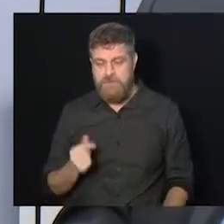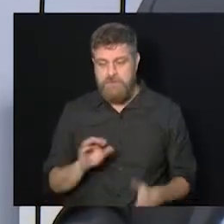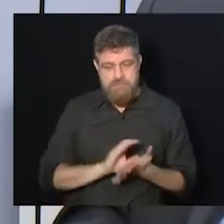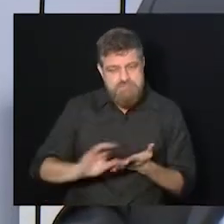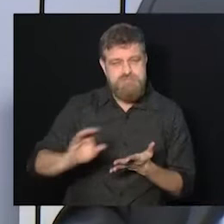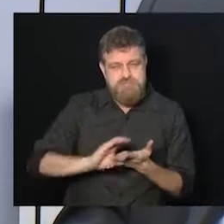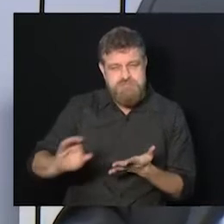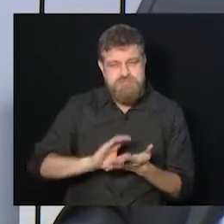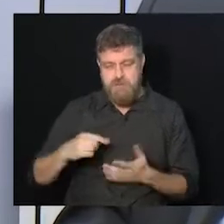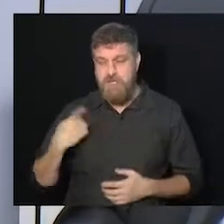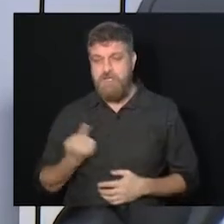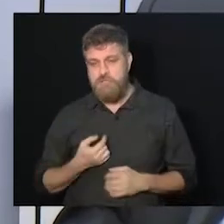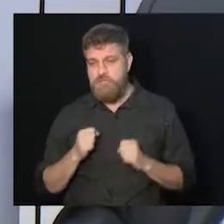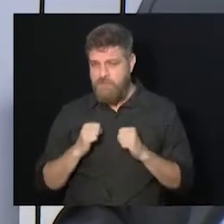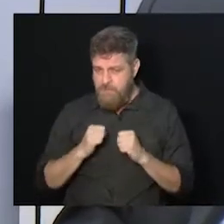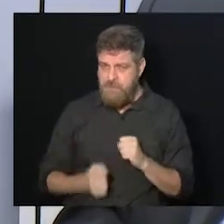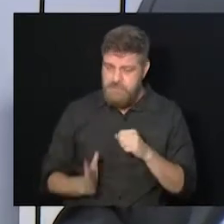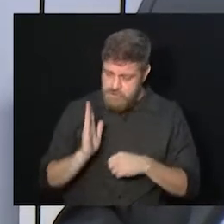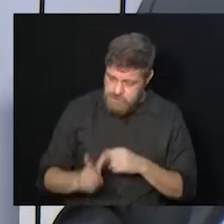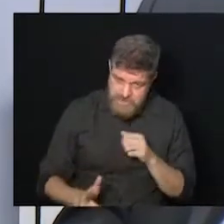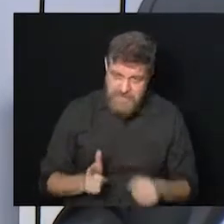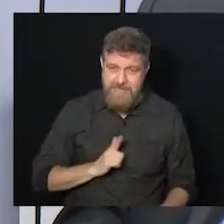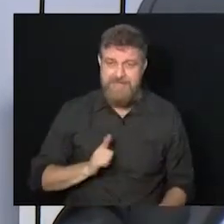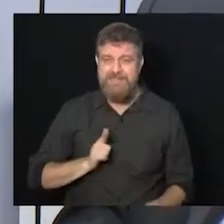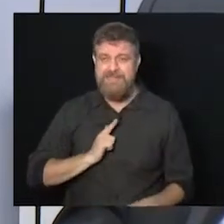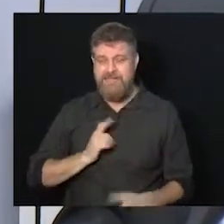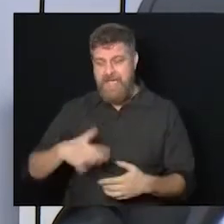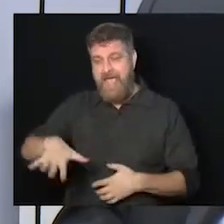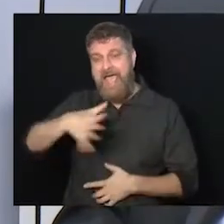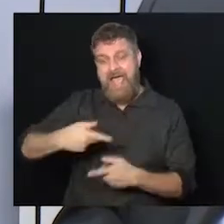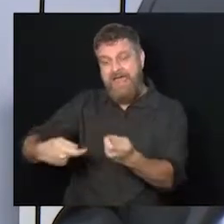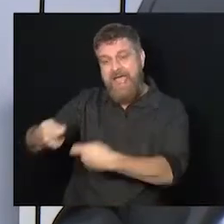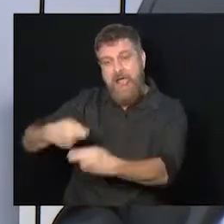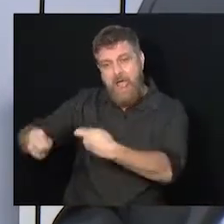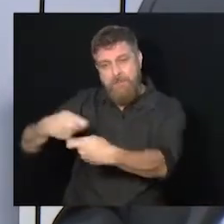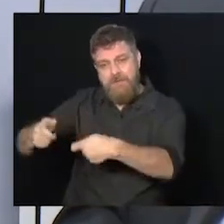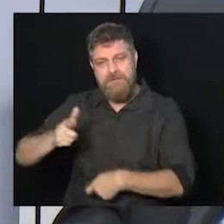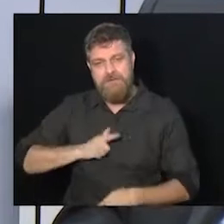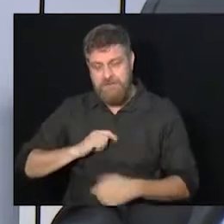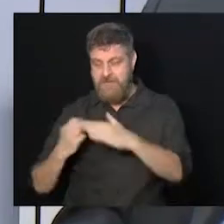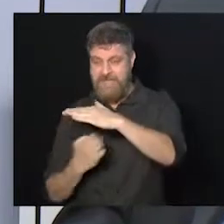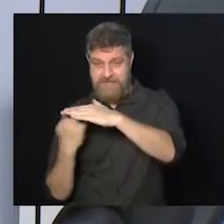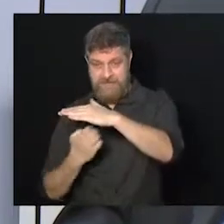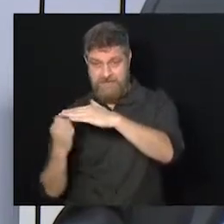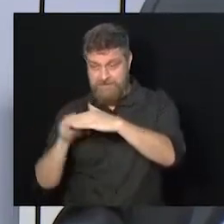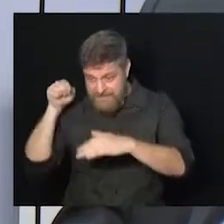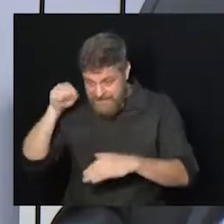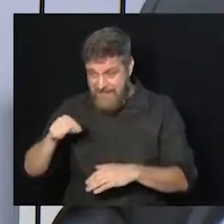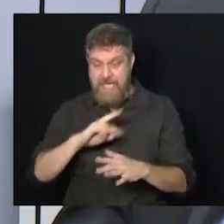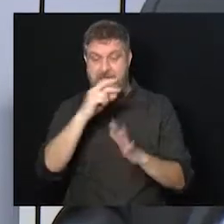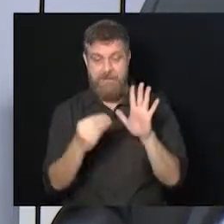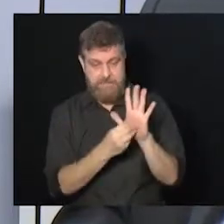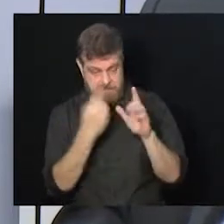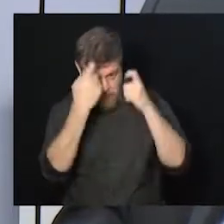gente pode ter, e já existem, são produtos do mercado financeiro, que reúnem empresas que têm preocupação